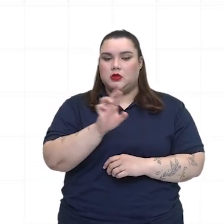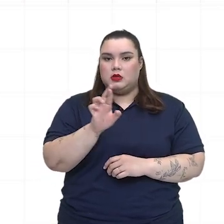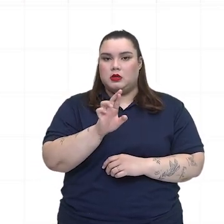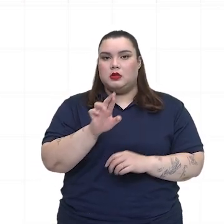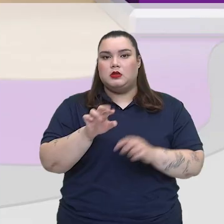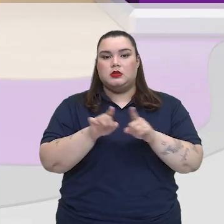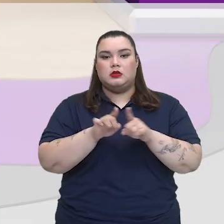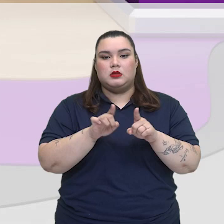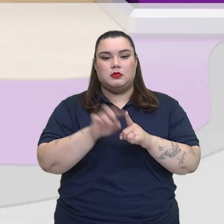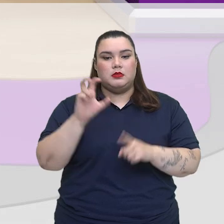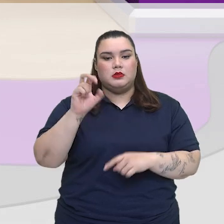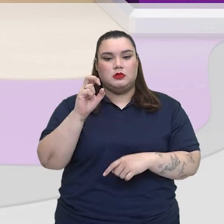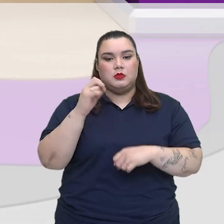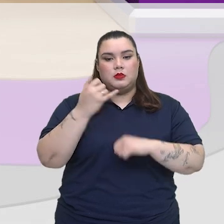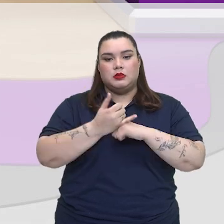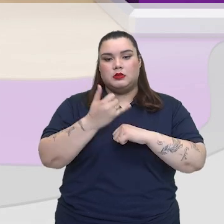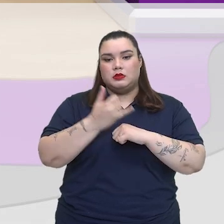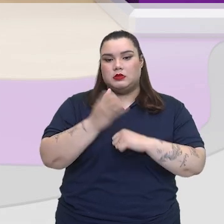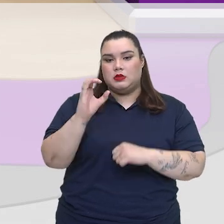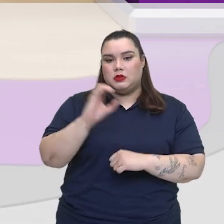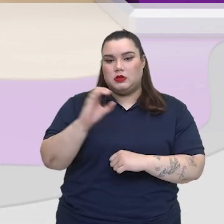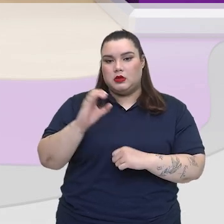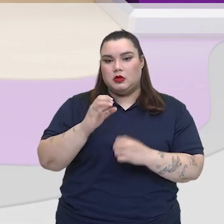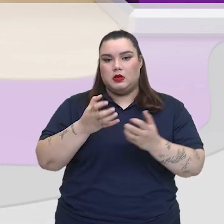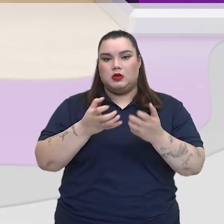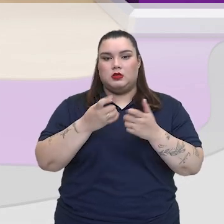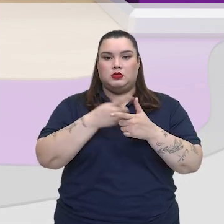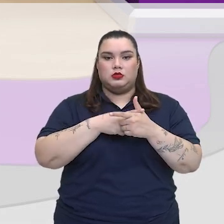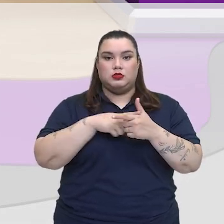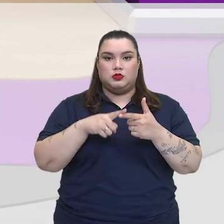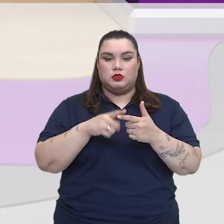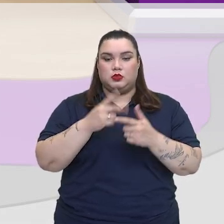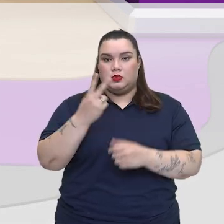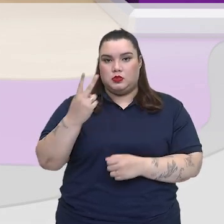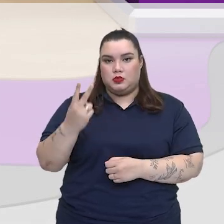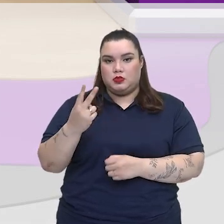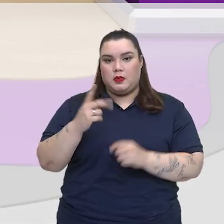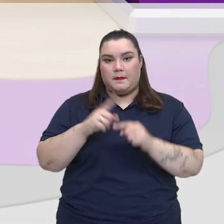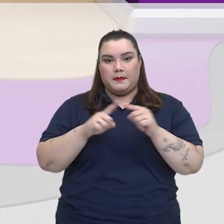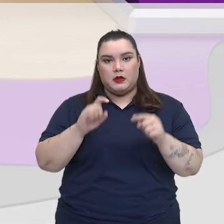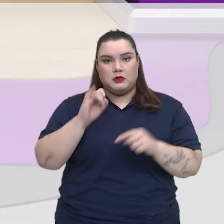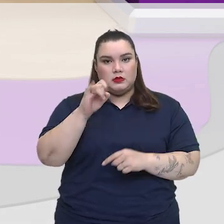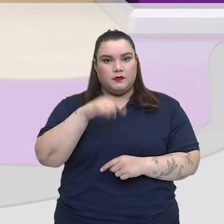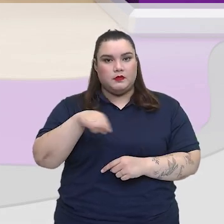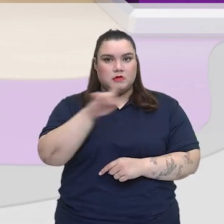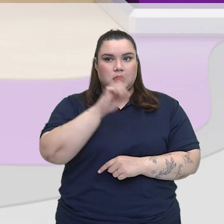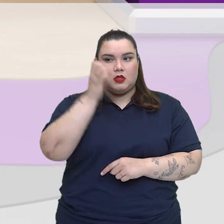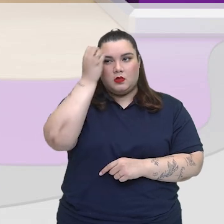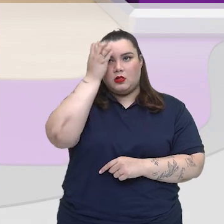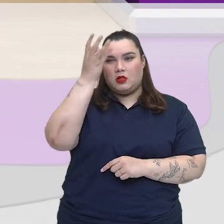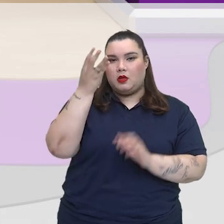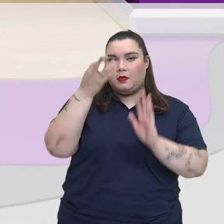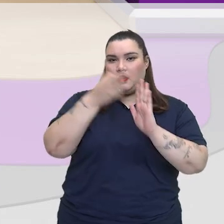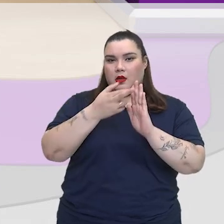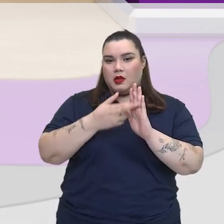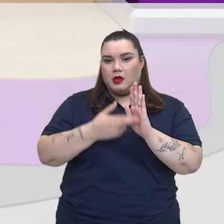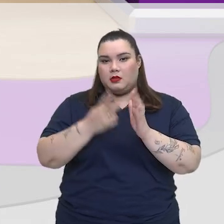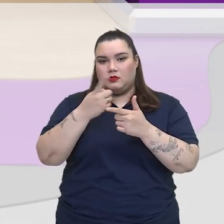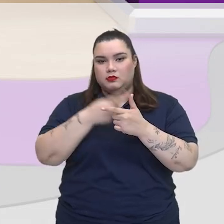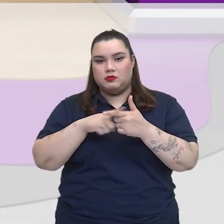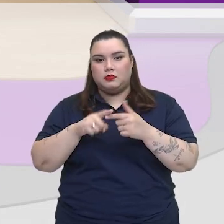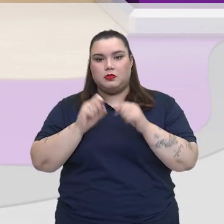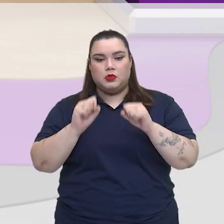temos exatos 50 centavos, a gente quer dividir por 2. Se você não lembrar da regra da divisão, você pode